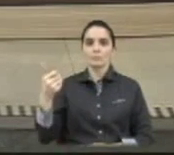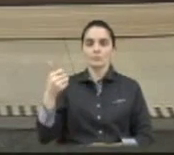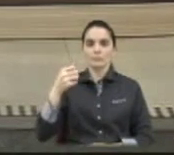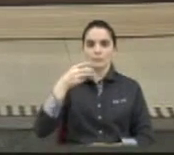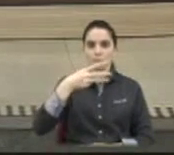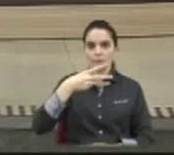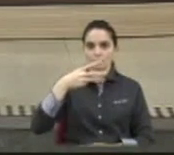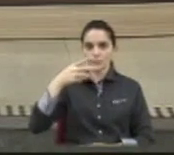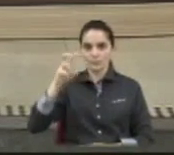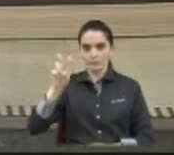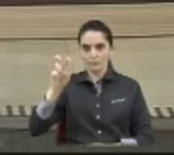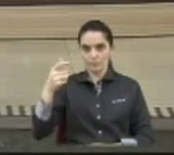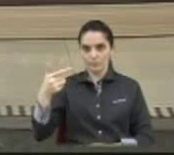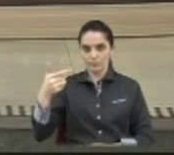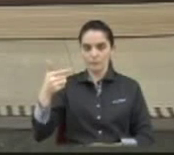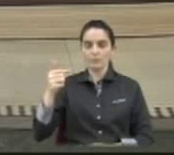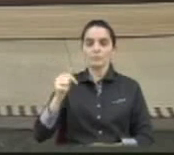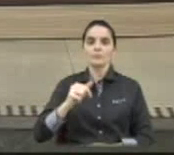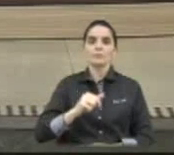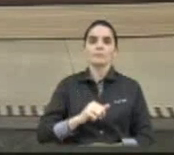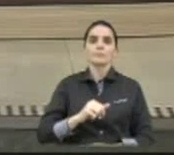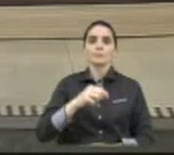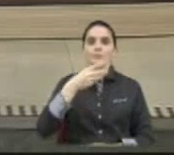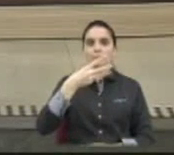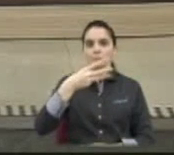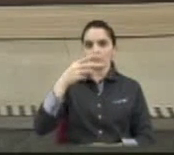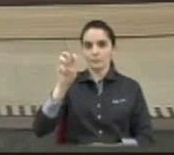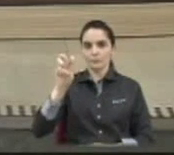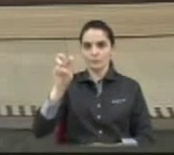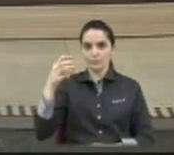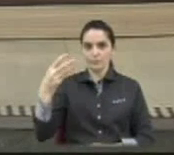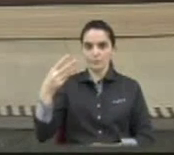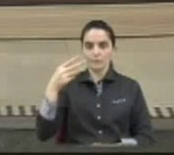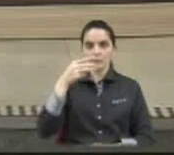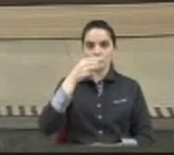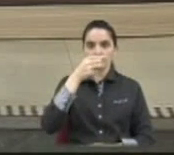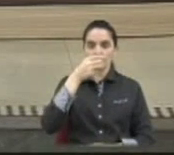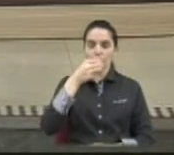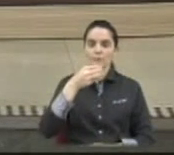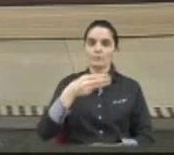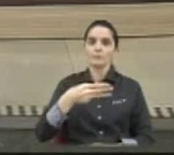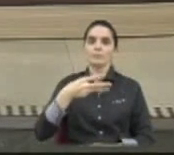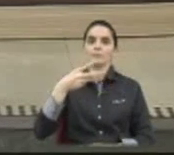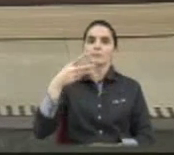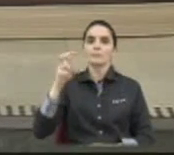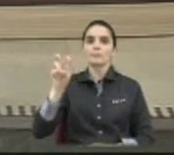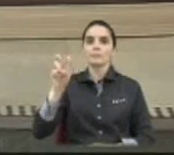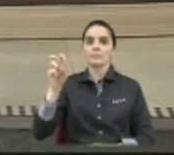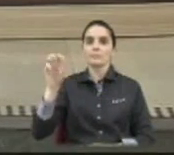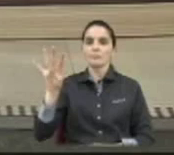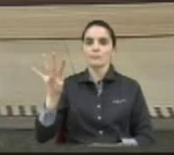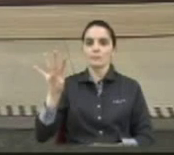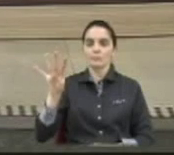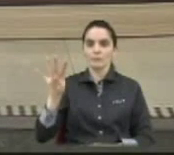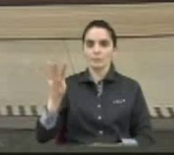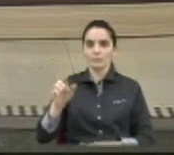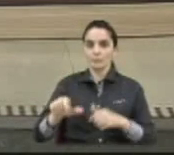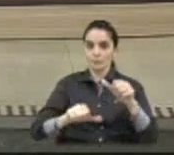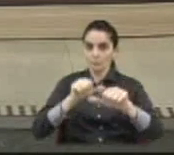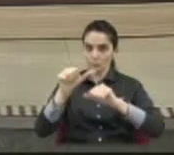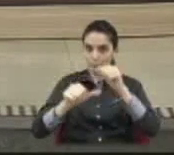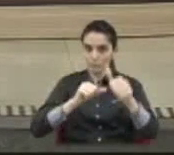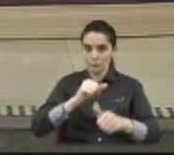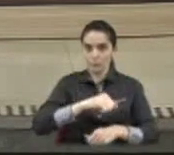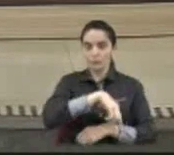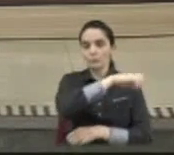José Eduardo, 352, José Eduardo, 353, José Eduardo, 354, Aloísio,